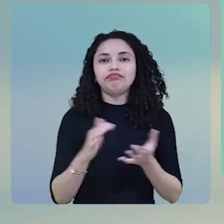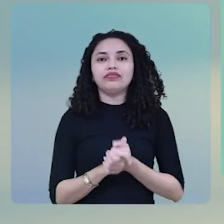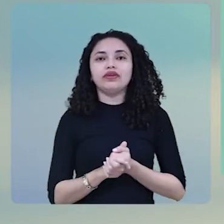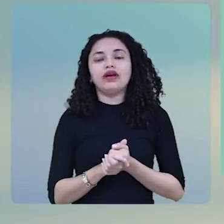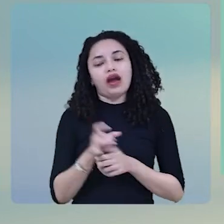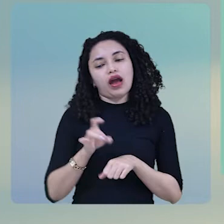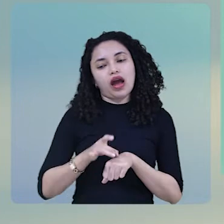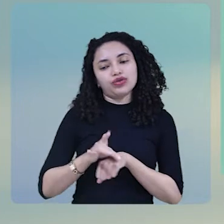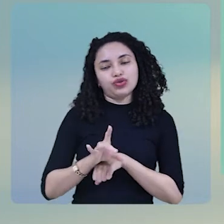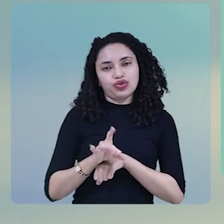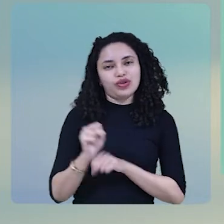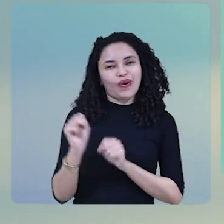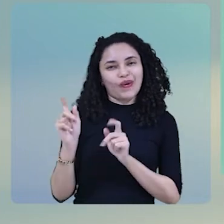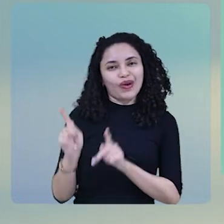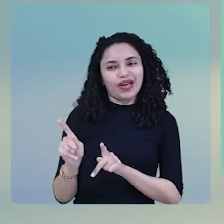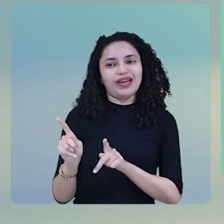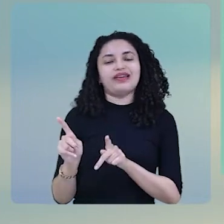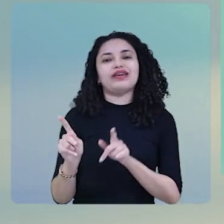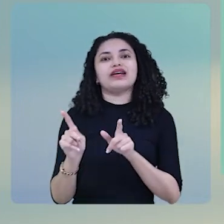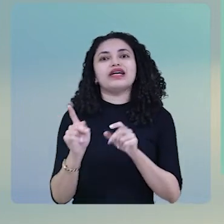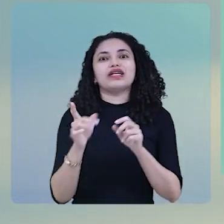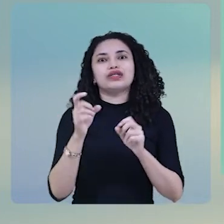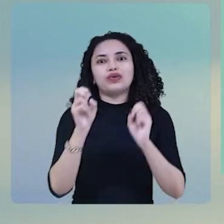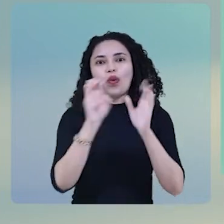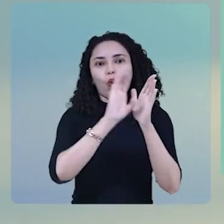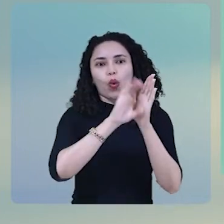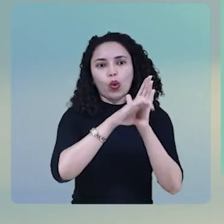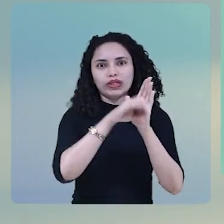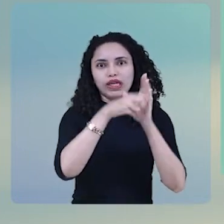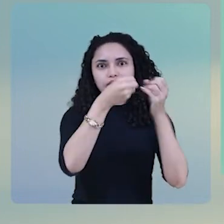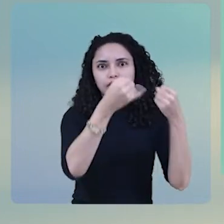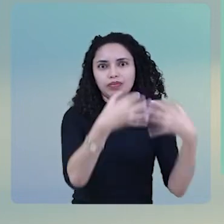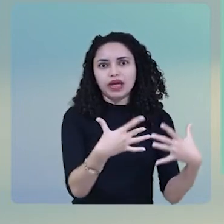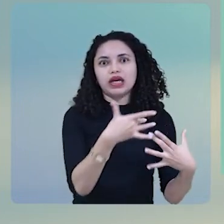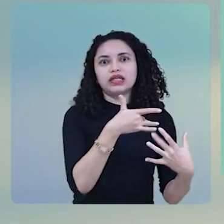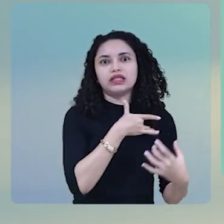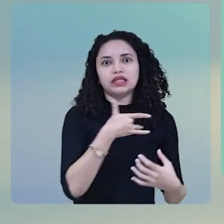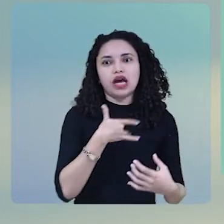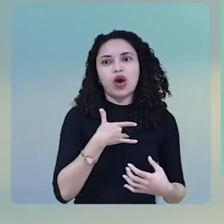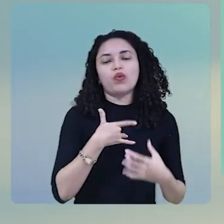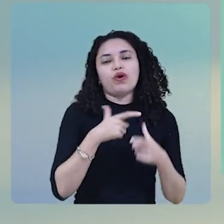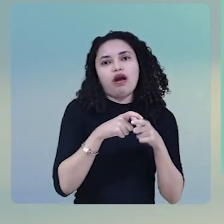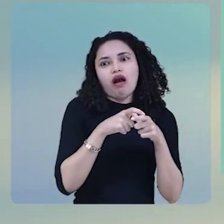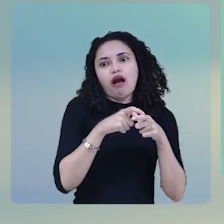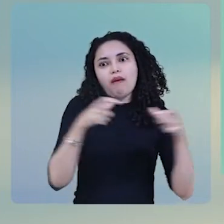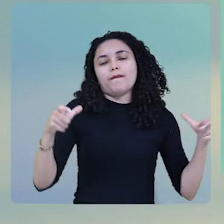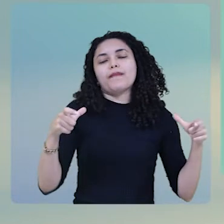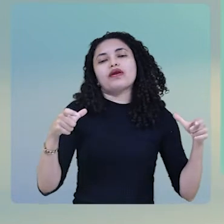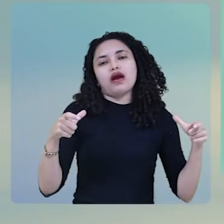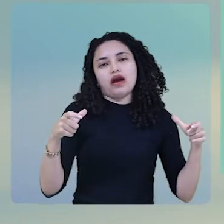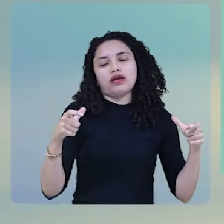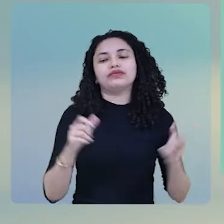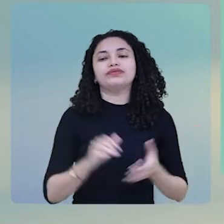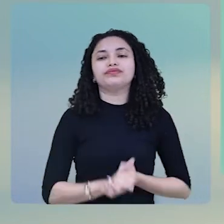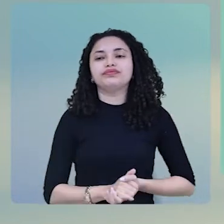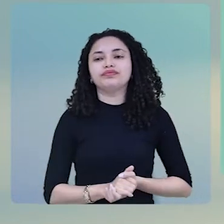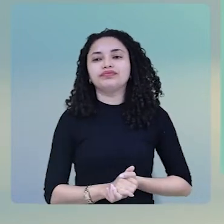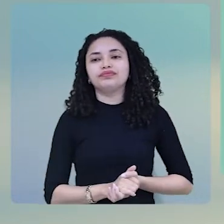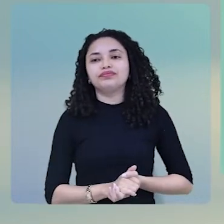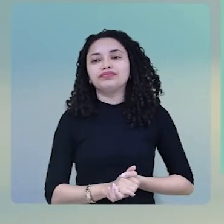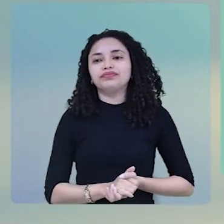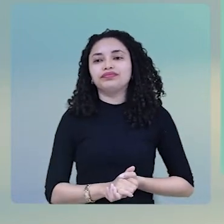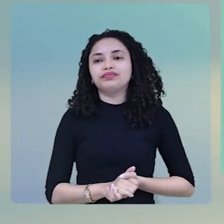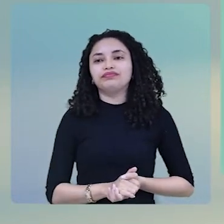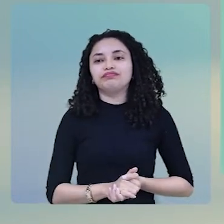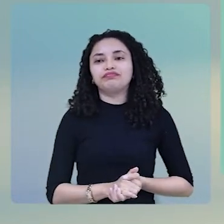saúde ampliado, completo bem-estar físico, social e mental. E aí eu já dei a dica